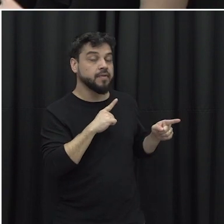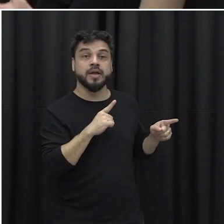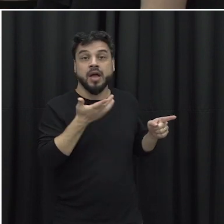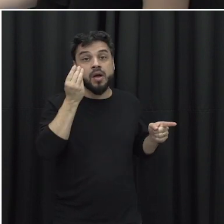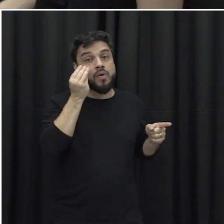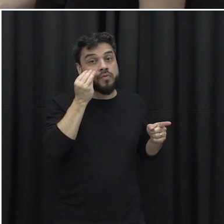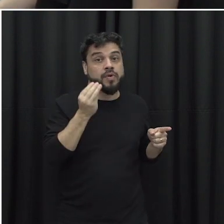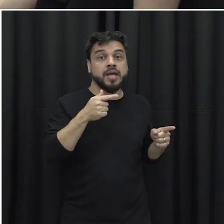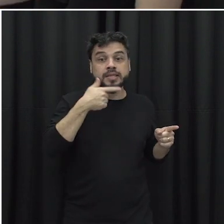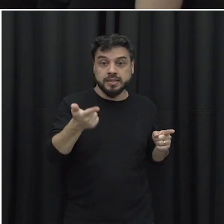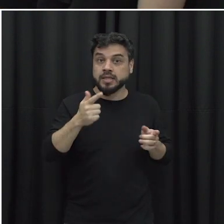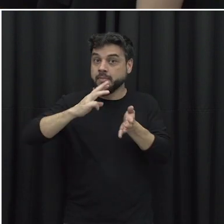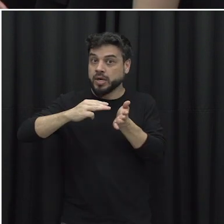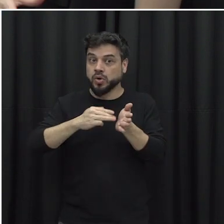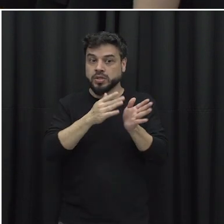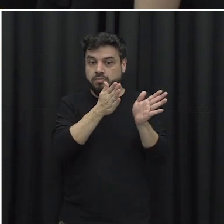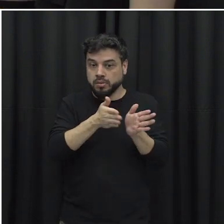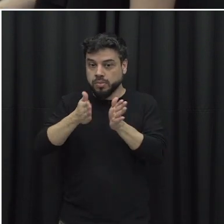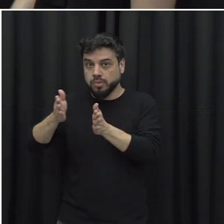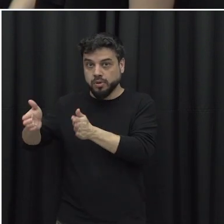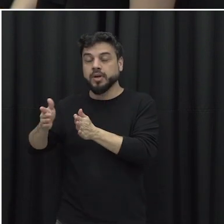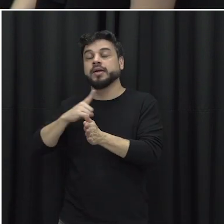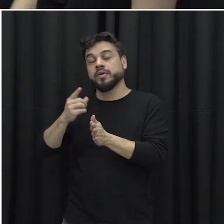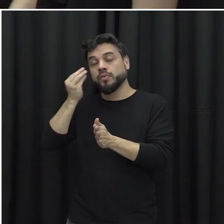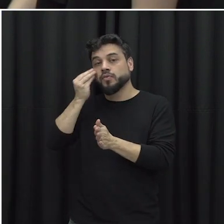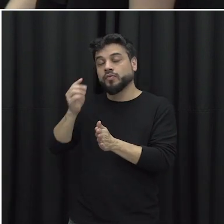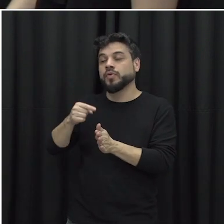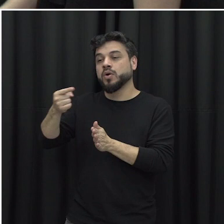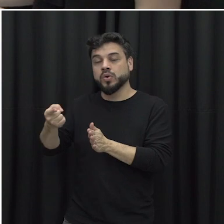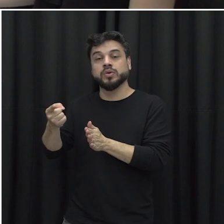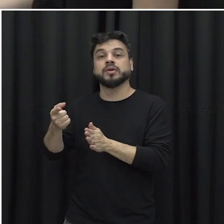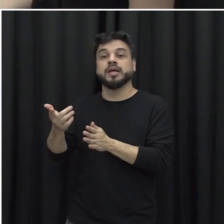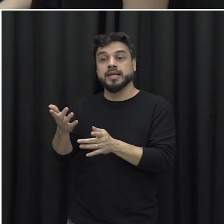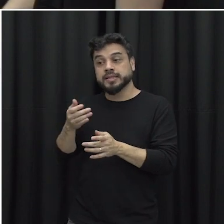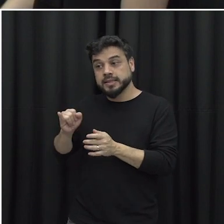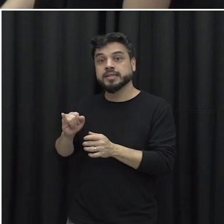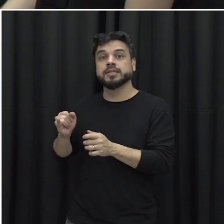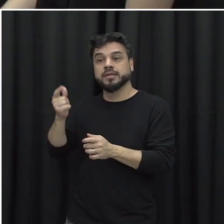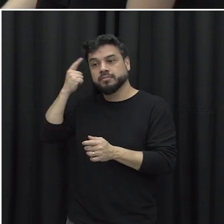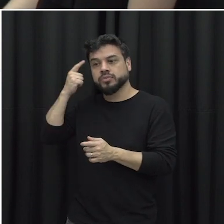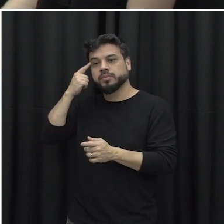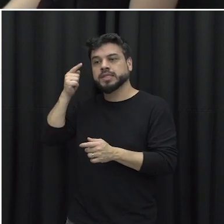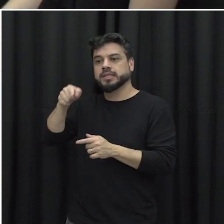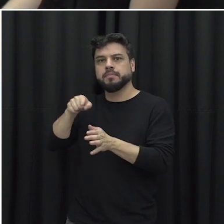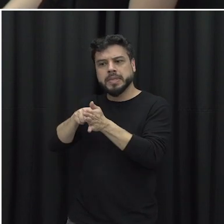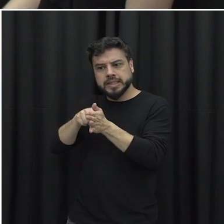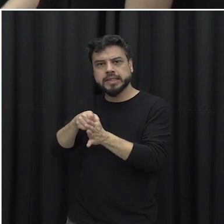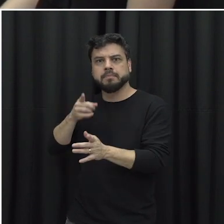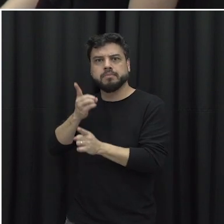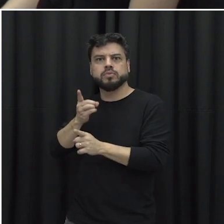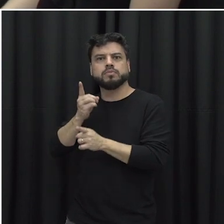nessa metodologia aí de um ensaio clínico, fase 2, 3, já para a gente consolidar melhor todos os nossos